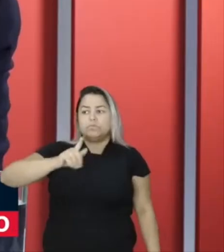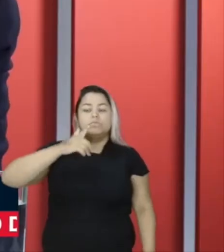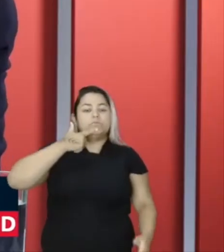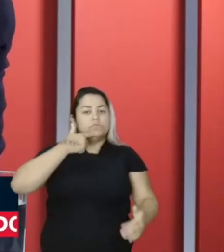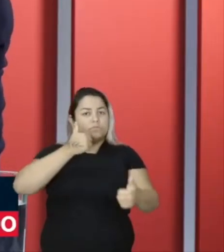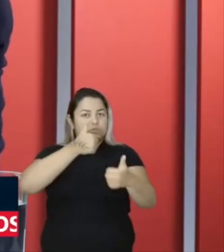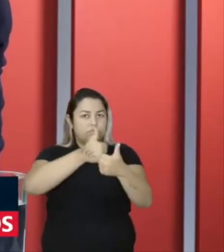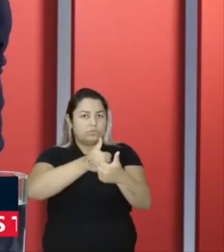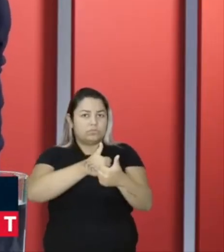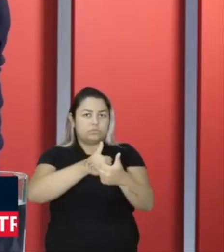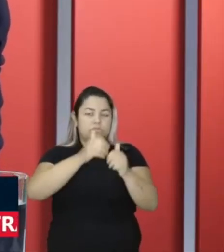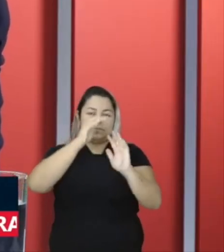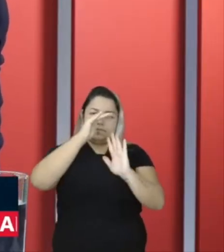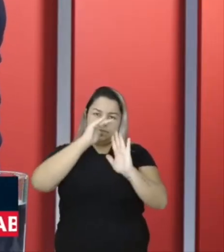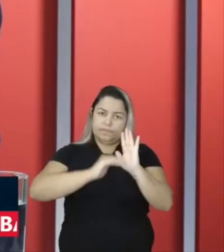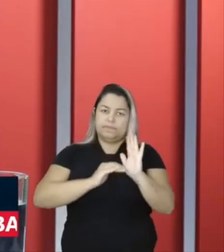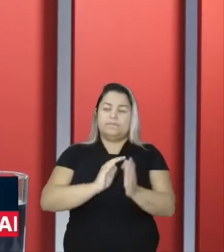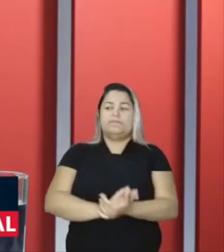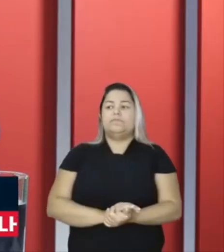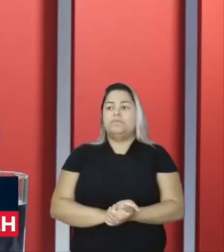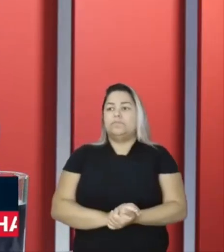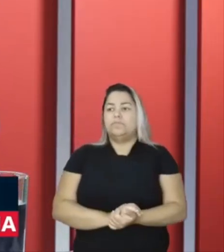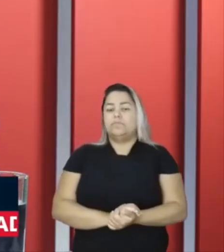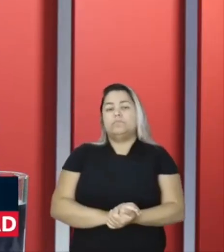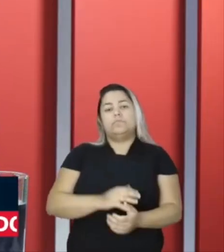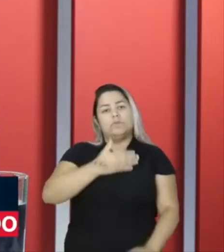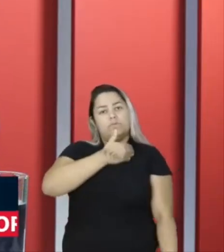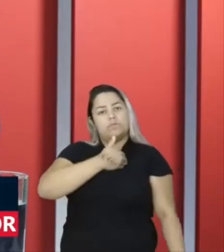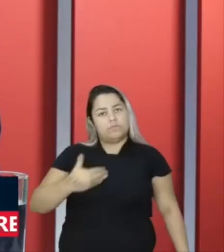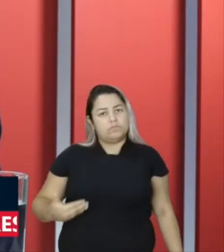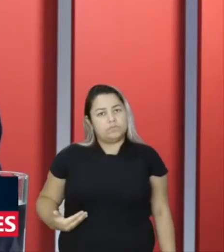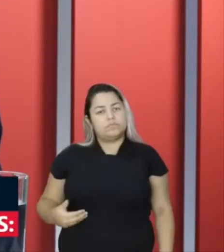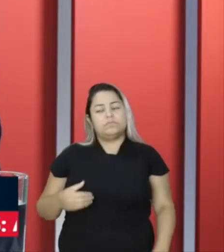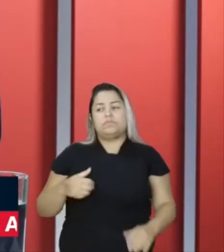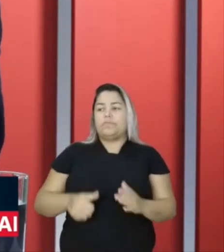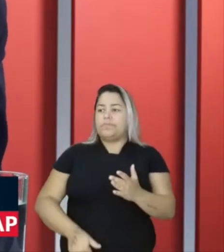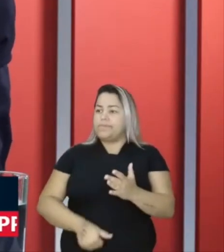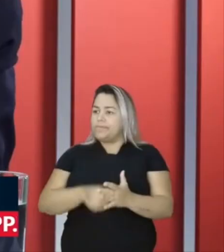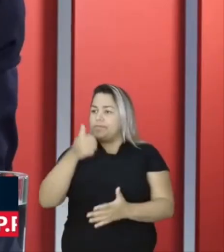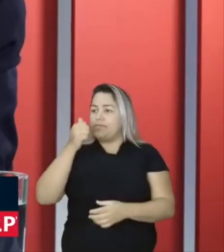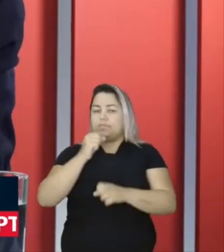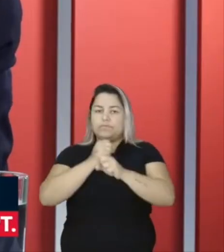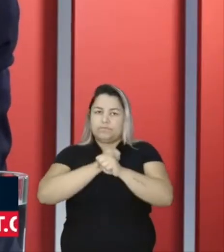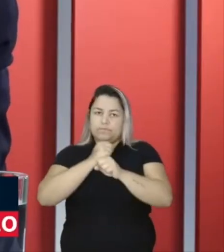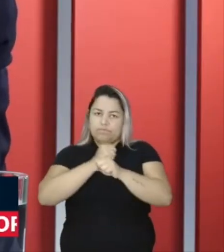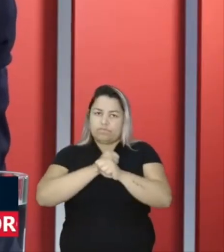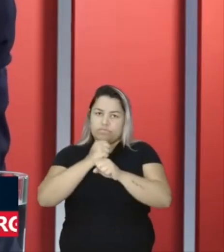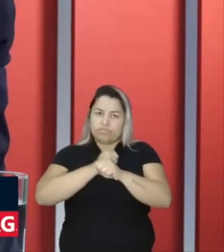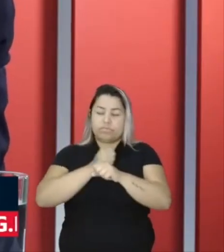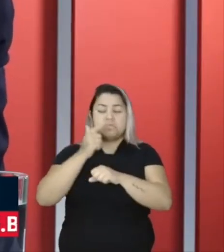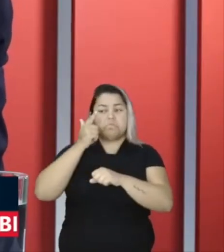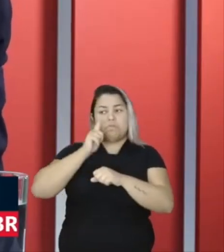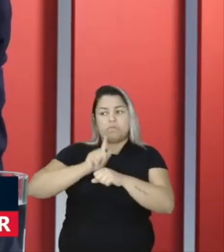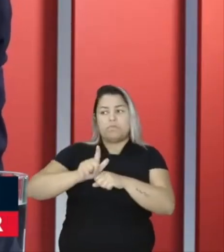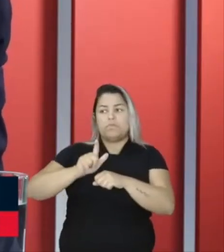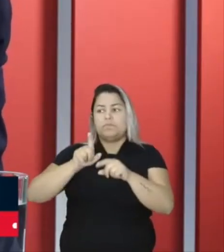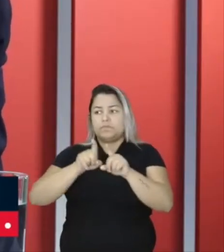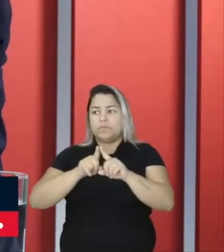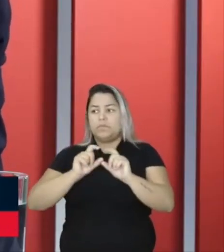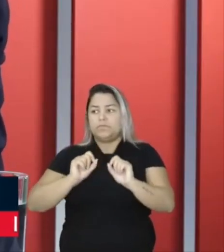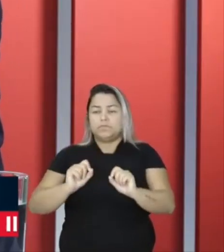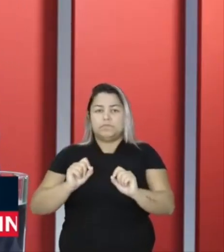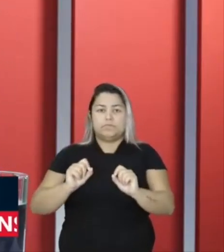daquelas metas, né? O governo caprichou no primeiro ano, pode rever metas para o próximo